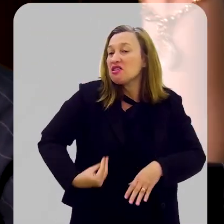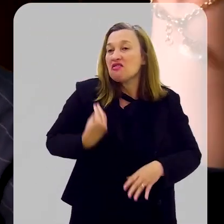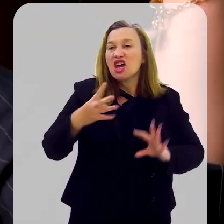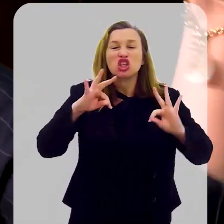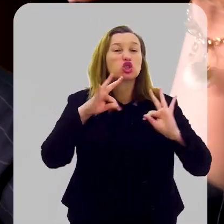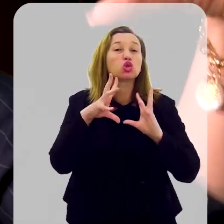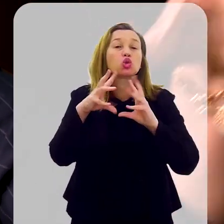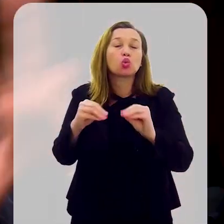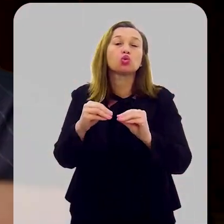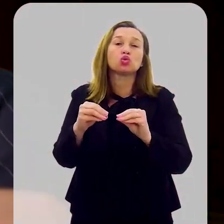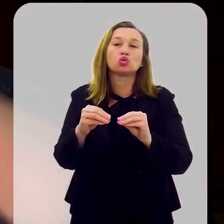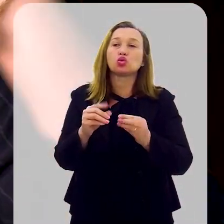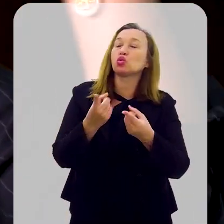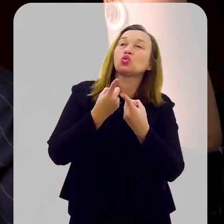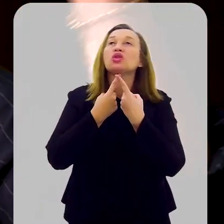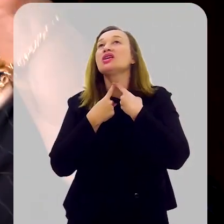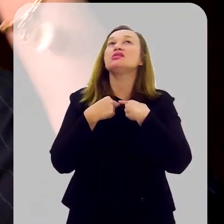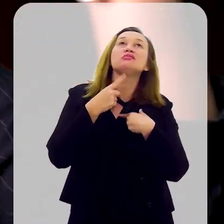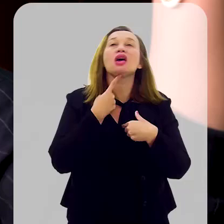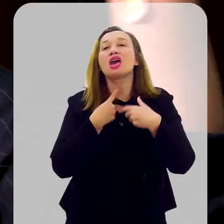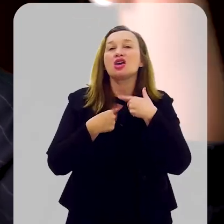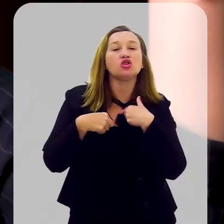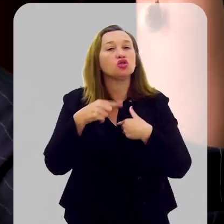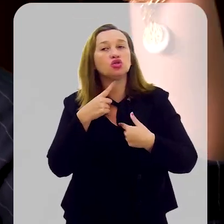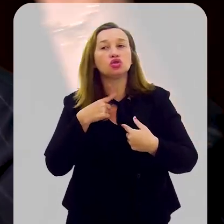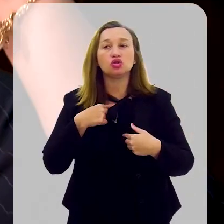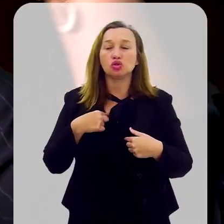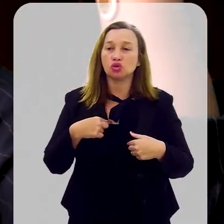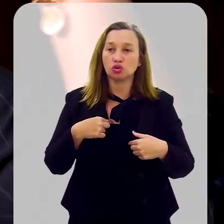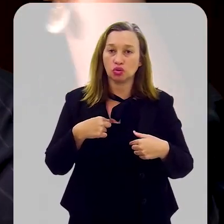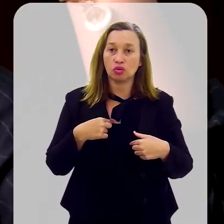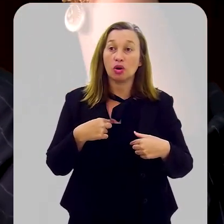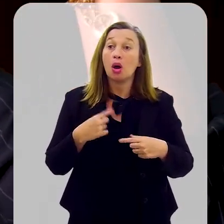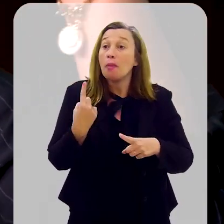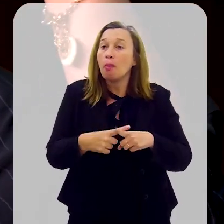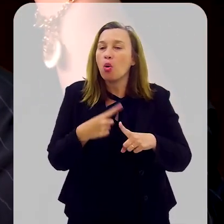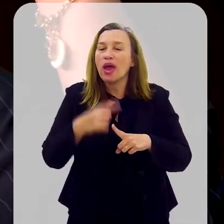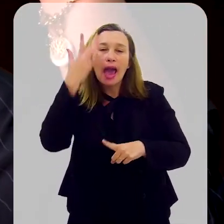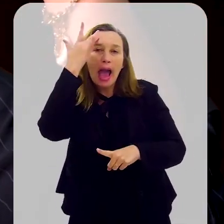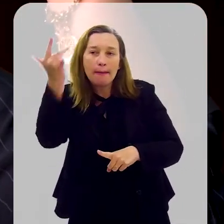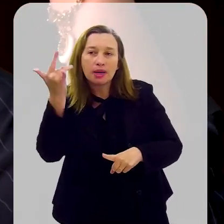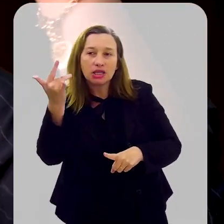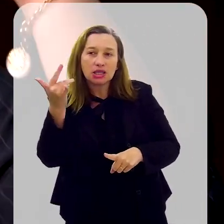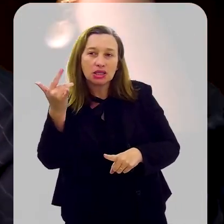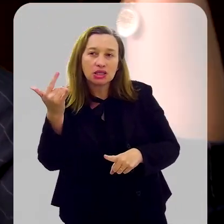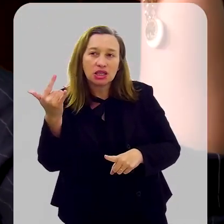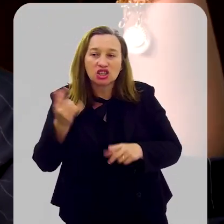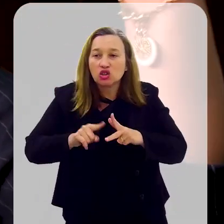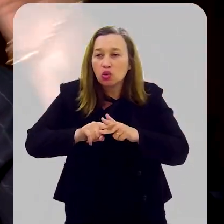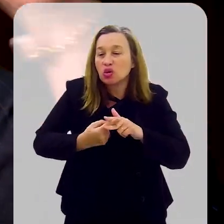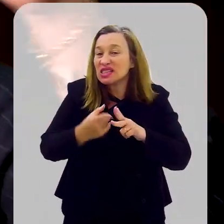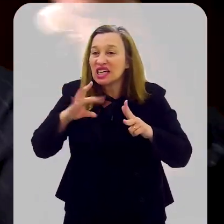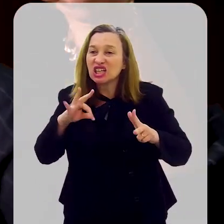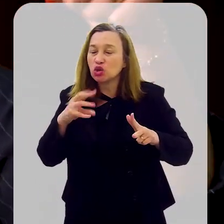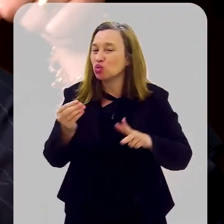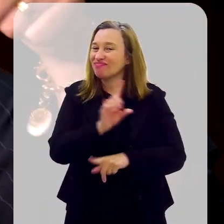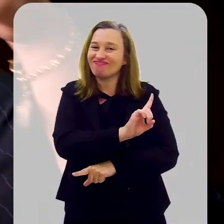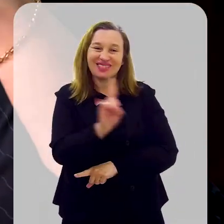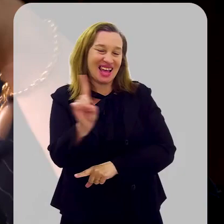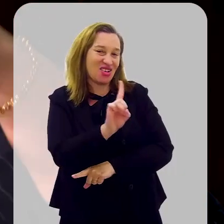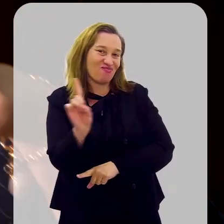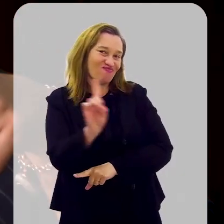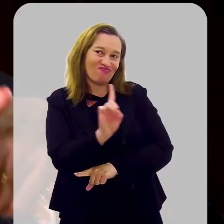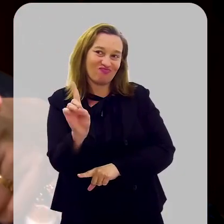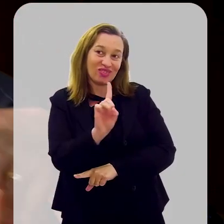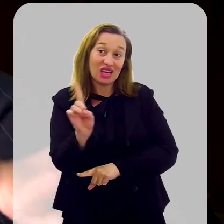precisa viver... Tudo que tem para viver intensamente, porque amanhã a gente conserta